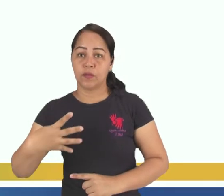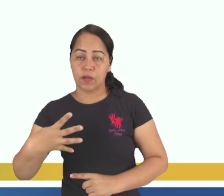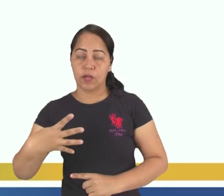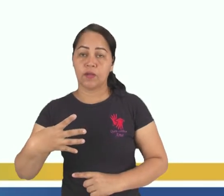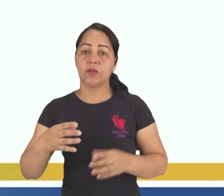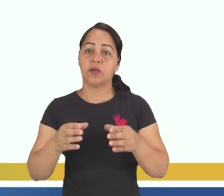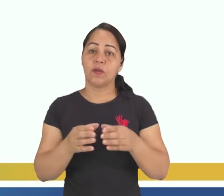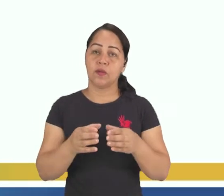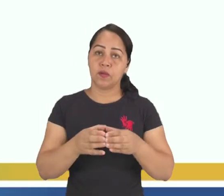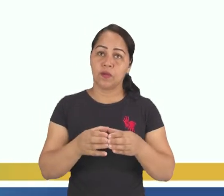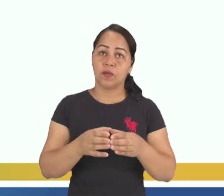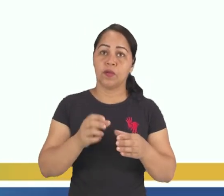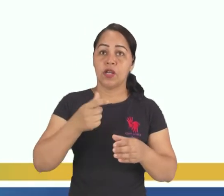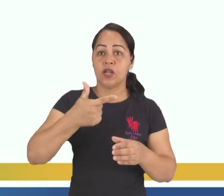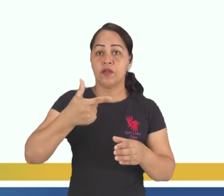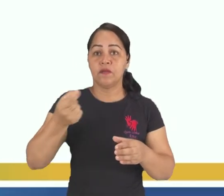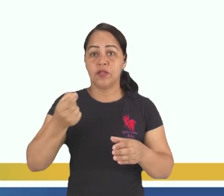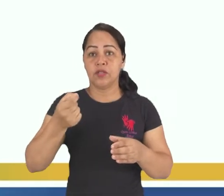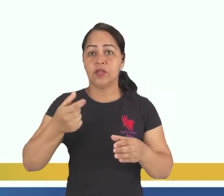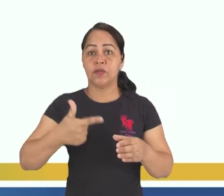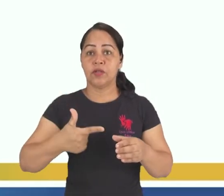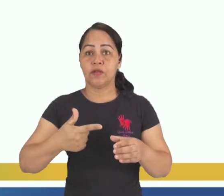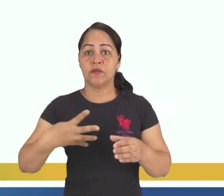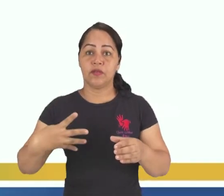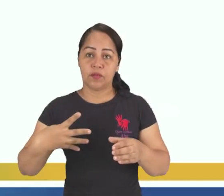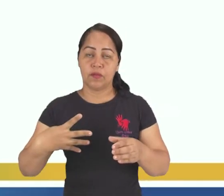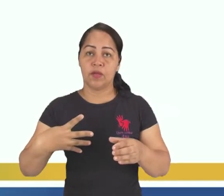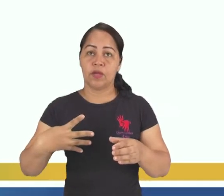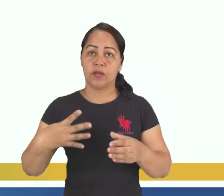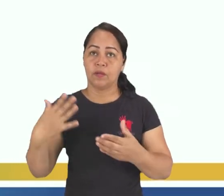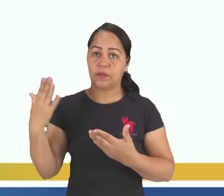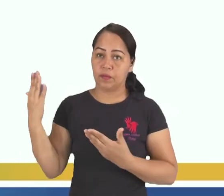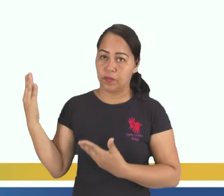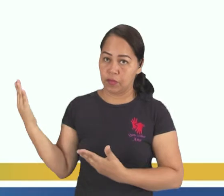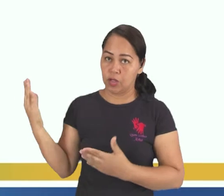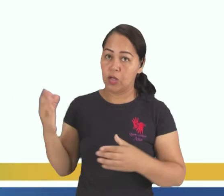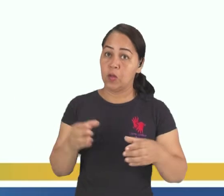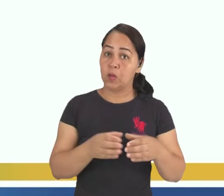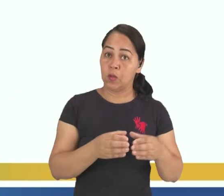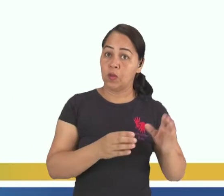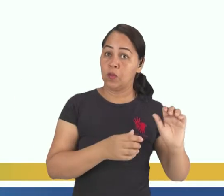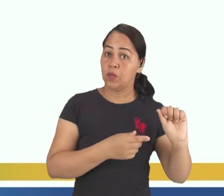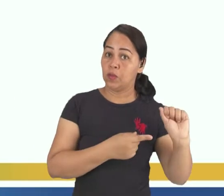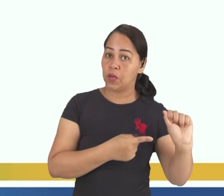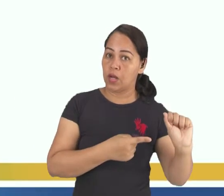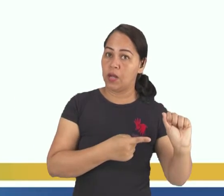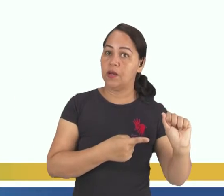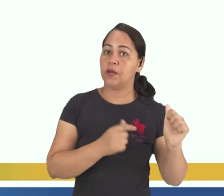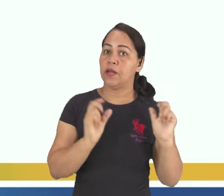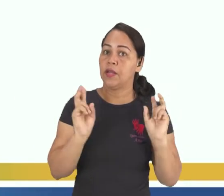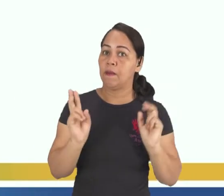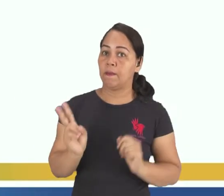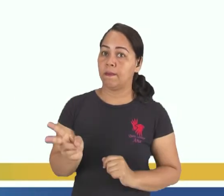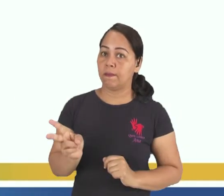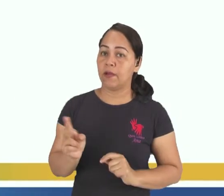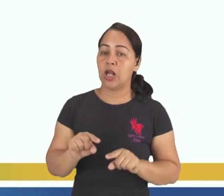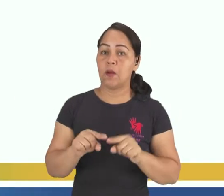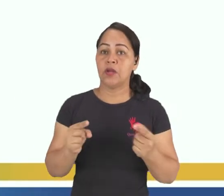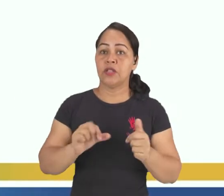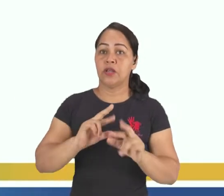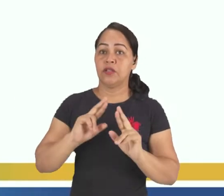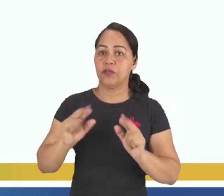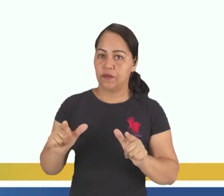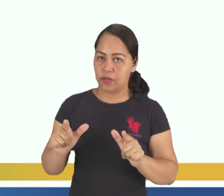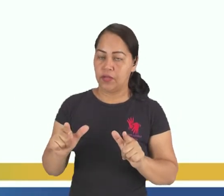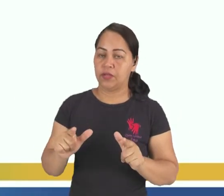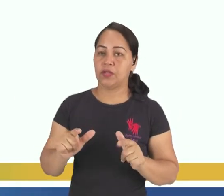A era 5/6 e agora eu vou escrever como 20 sobre 24, ok? É a mesma fração, só que escrita de maneira